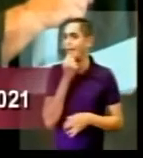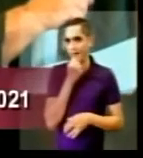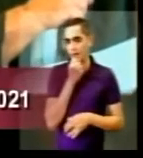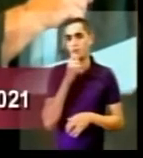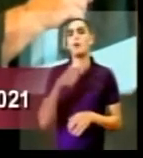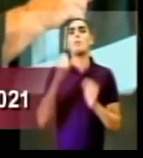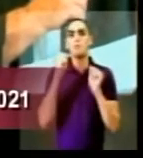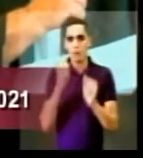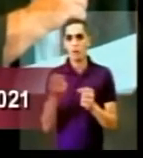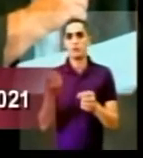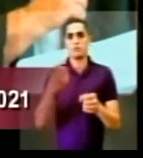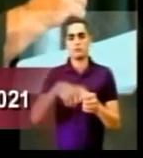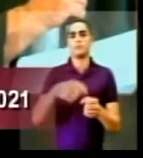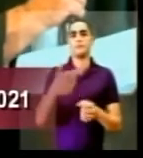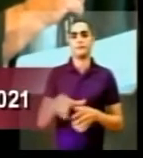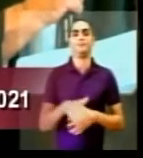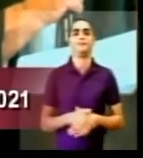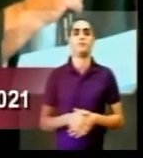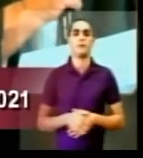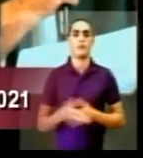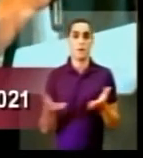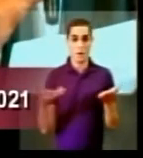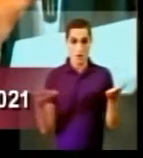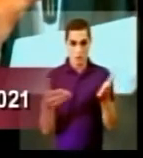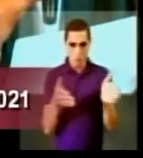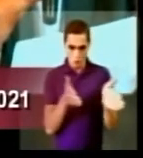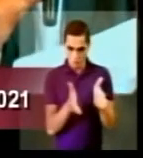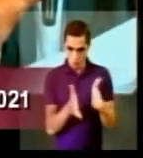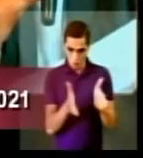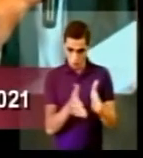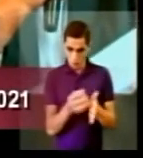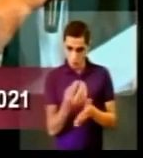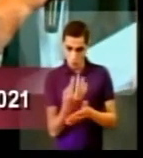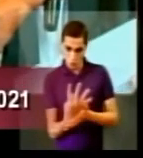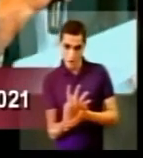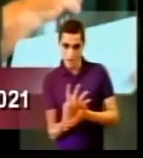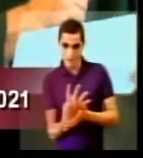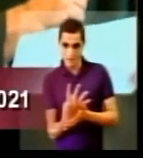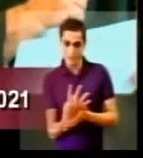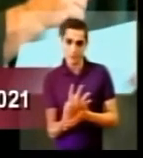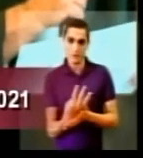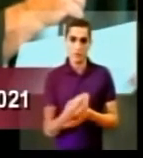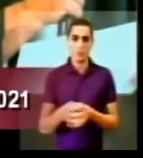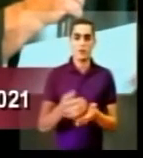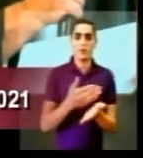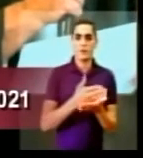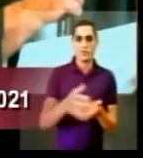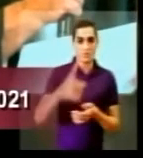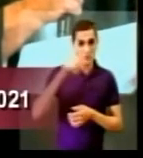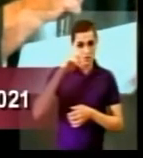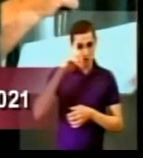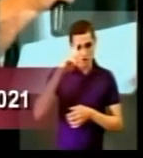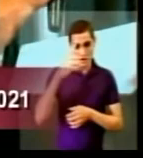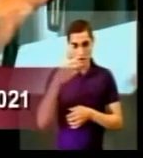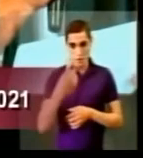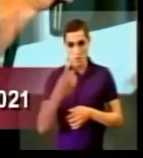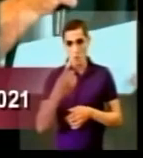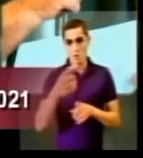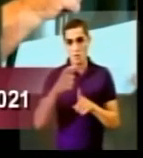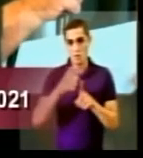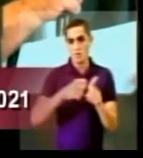vacinados. Fase 4. A fase 4 foi do dia 1 ao dia 4, que são os trabalhadores